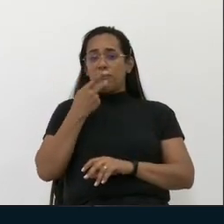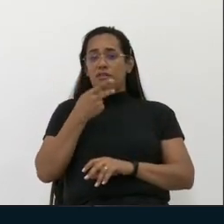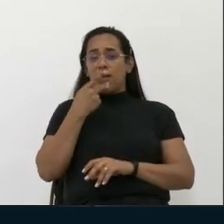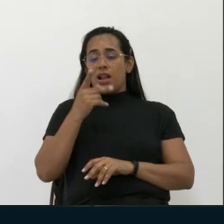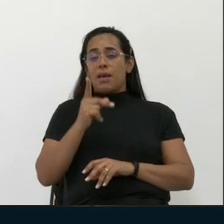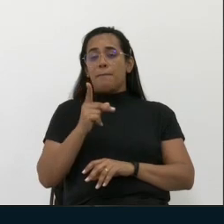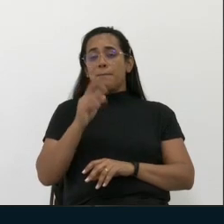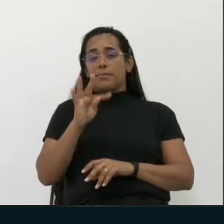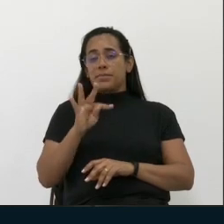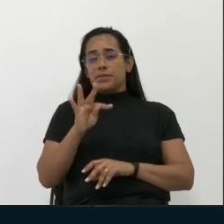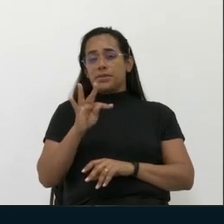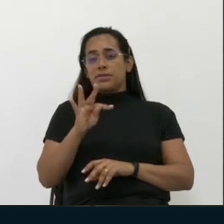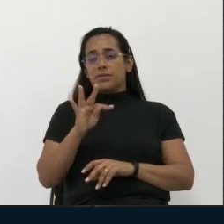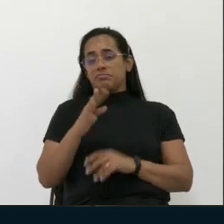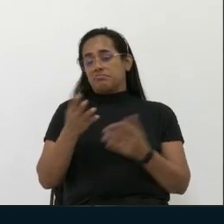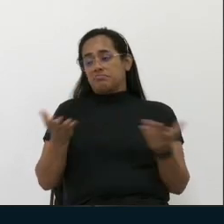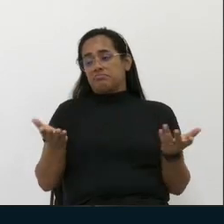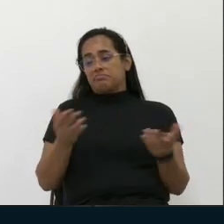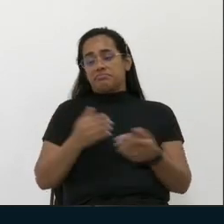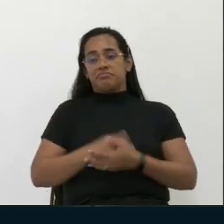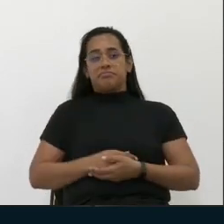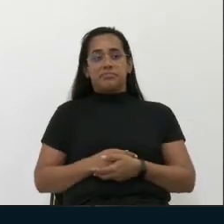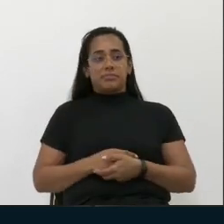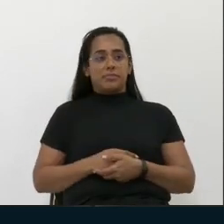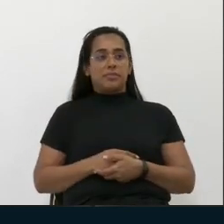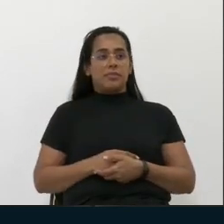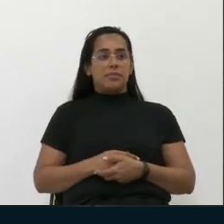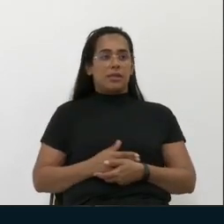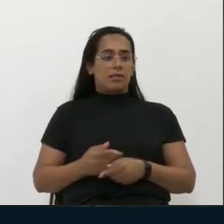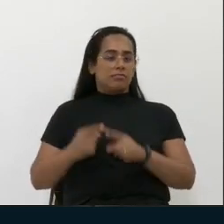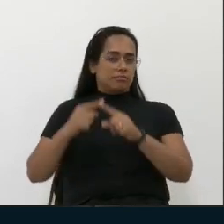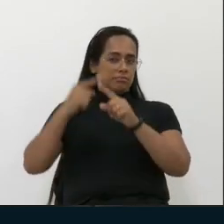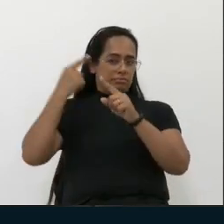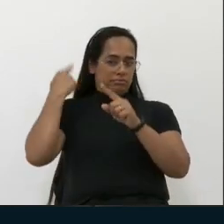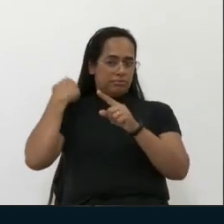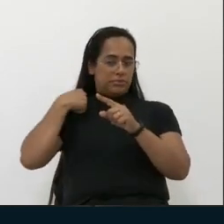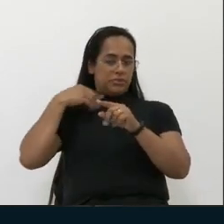No início do ano, eu fui lá na região